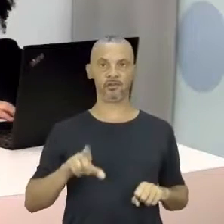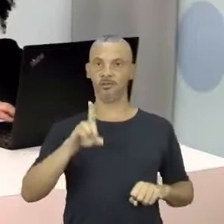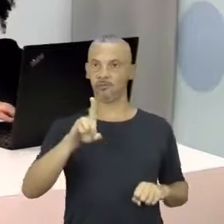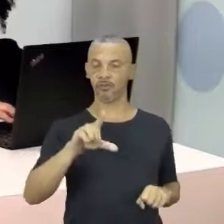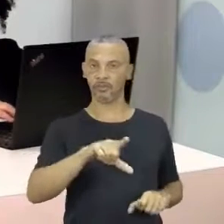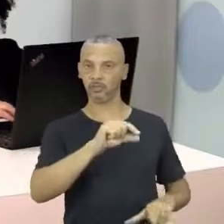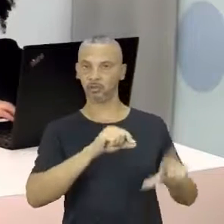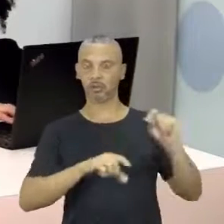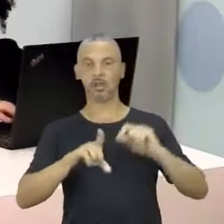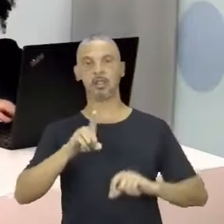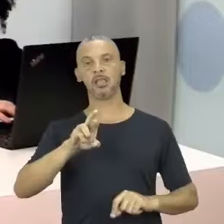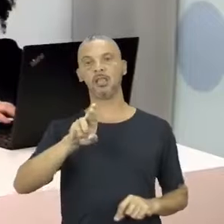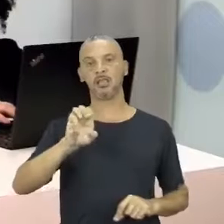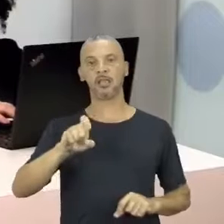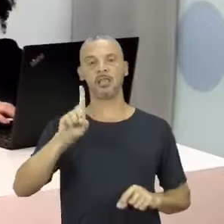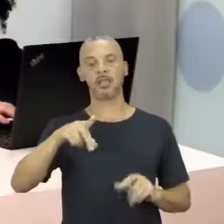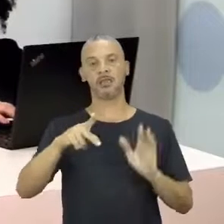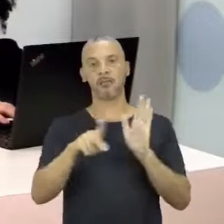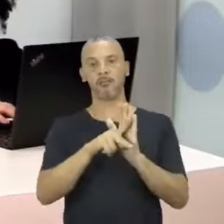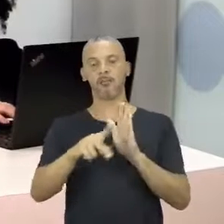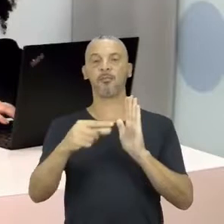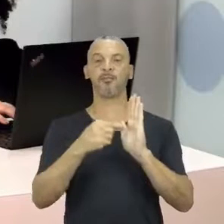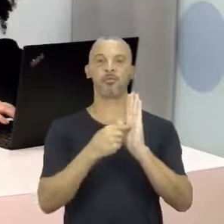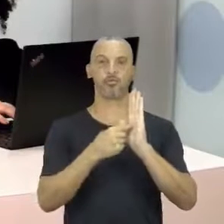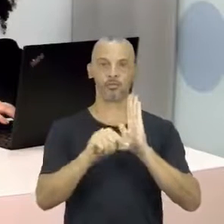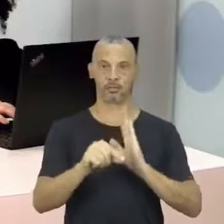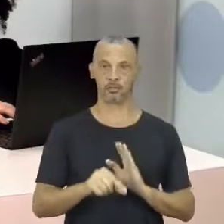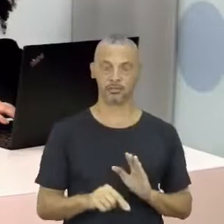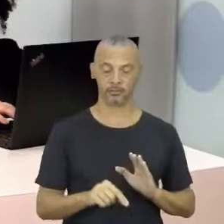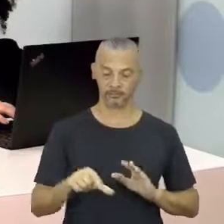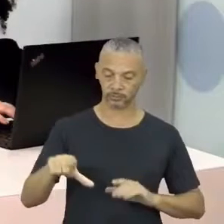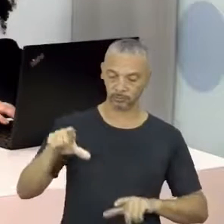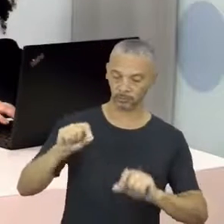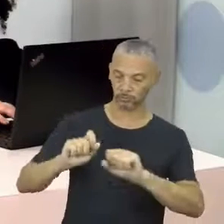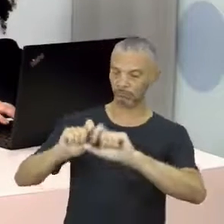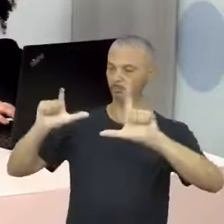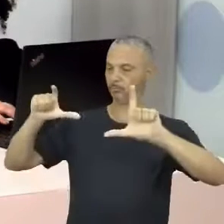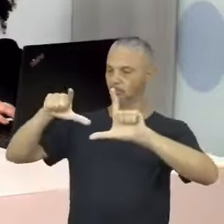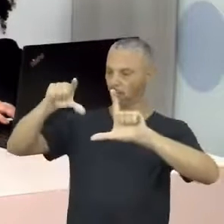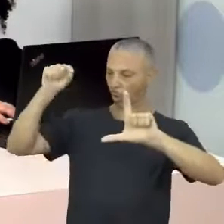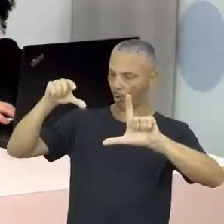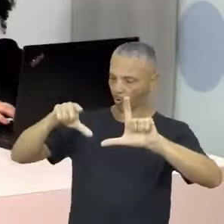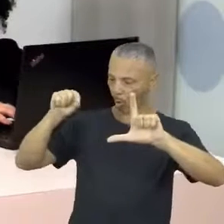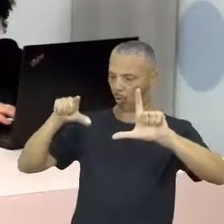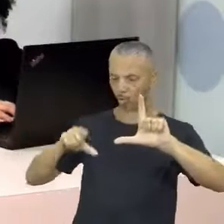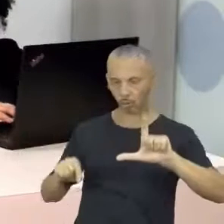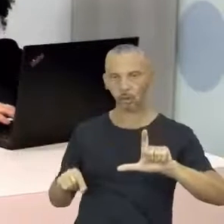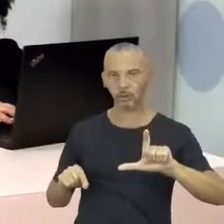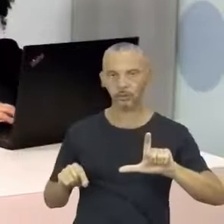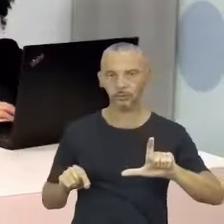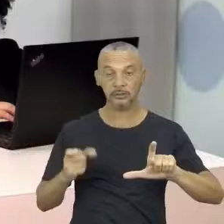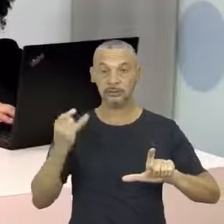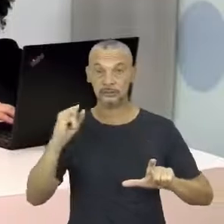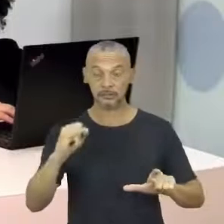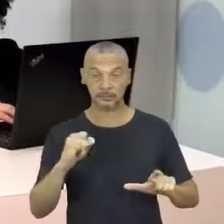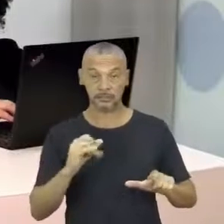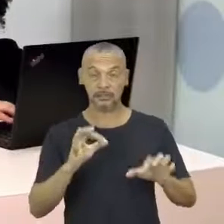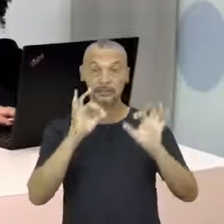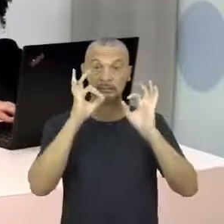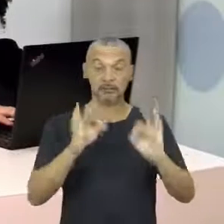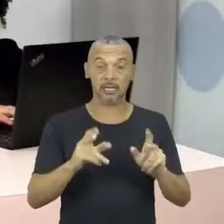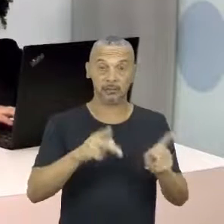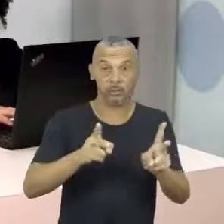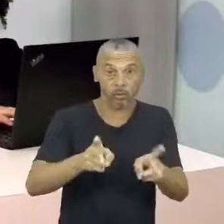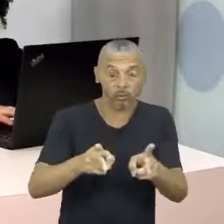indicar agora é somente para o contrato. Na sessão de escolha, se você for chamado para um cargo efetivo, lá sim